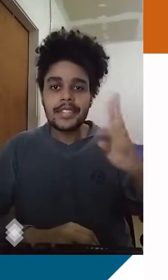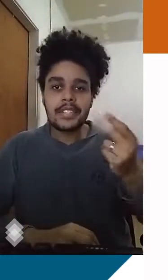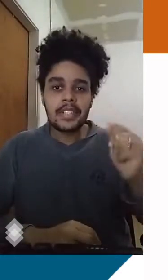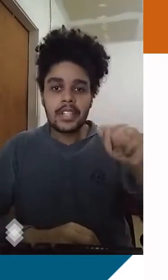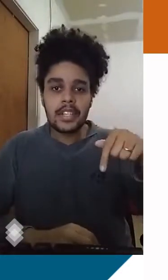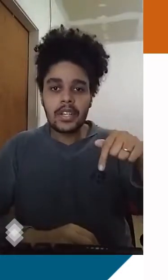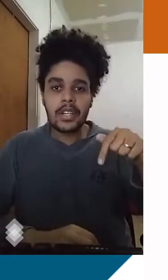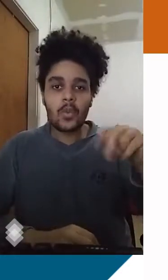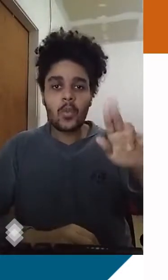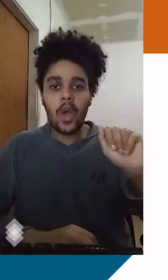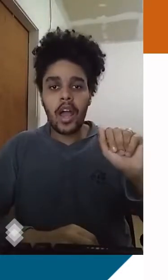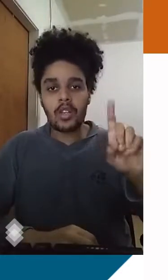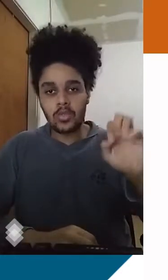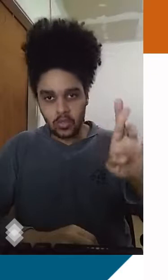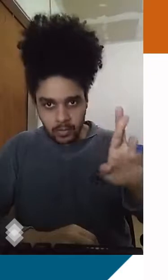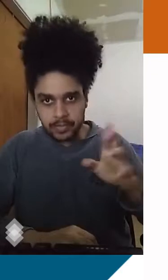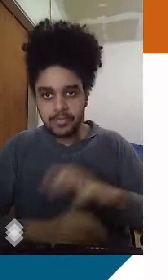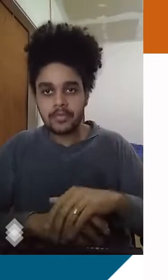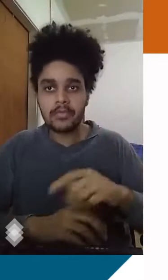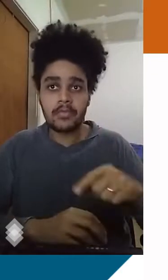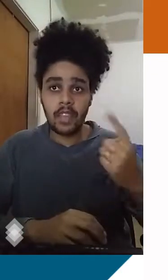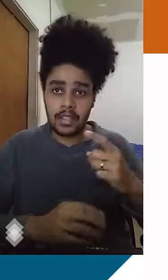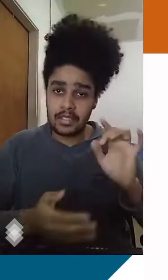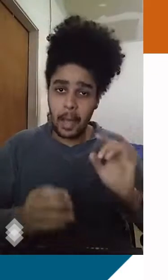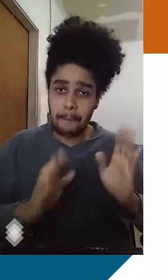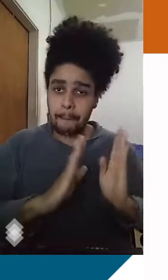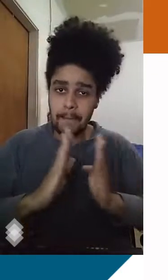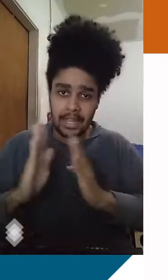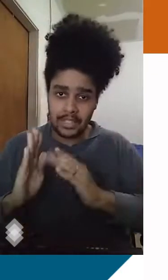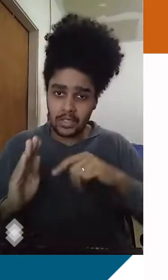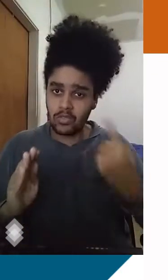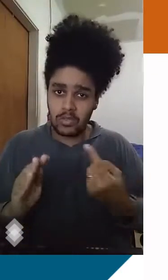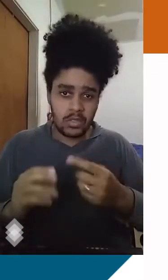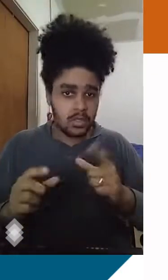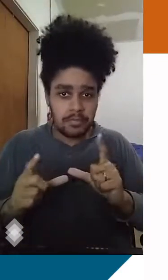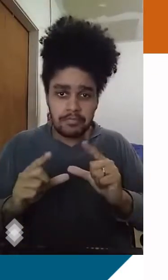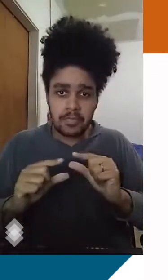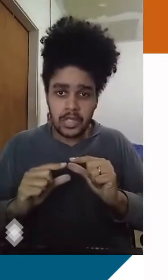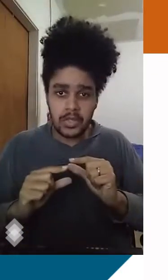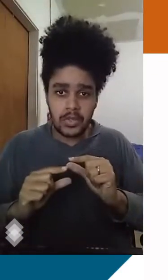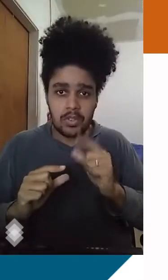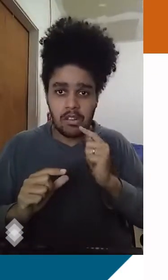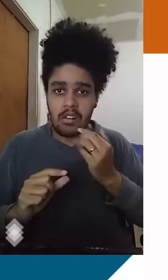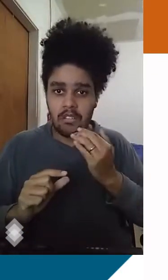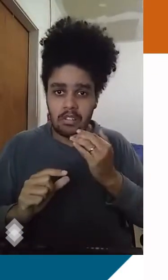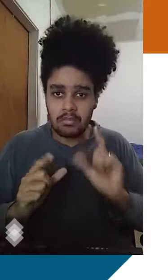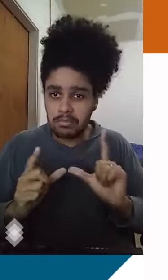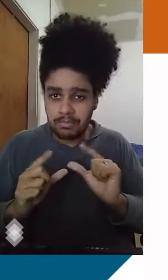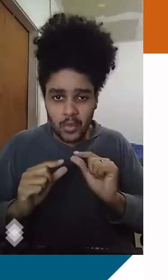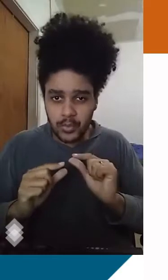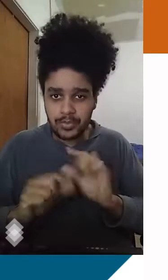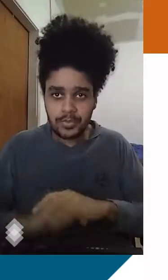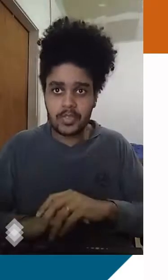Equador. Então, a gente pode concluir que essa vai ser a parte do nosso mapa que a gente vai ter menos imperfeições,